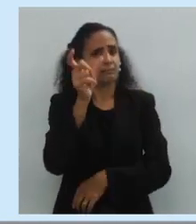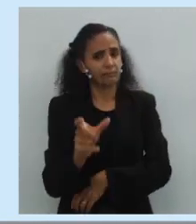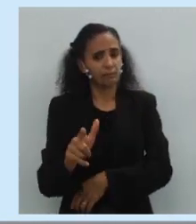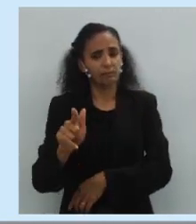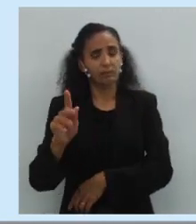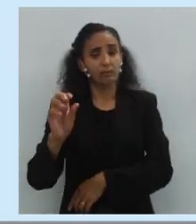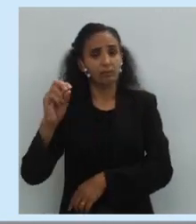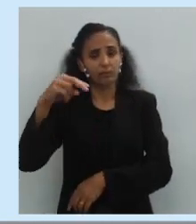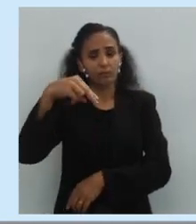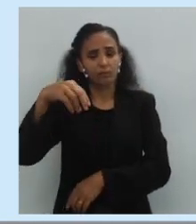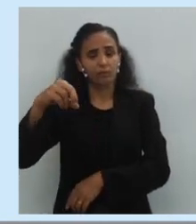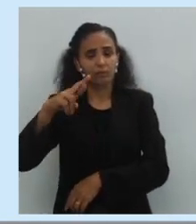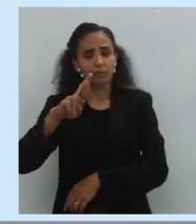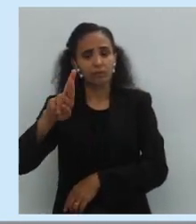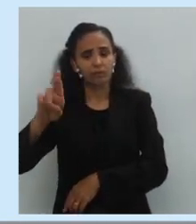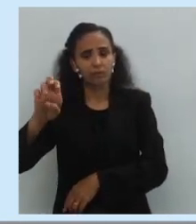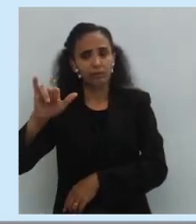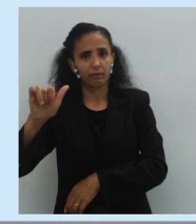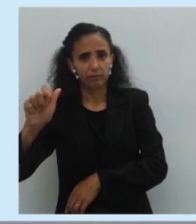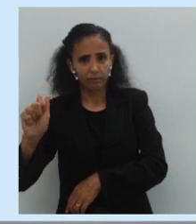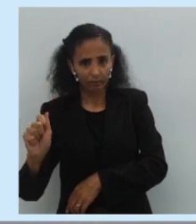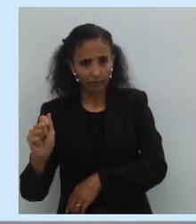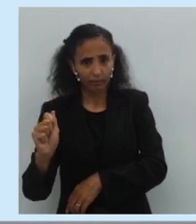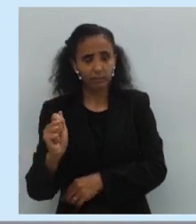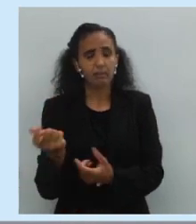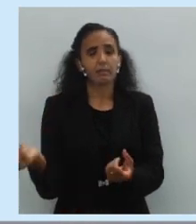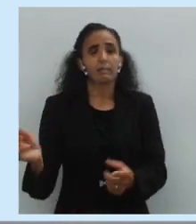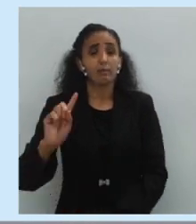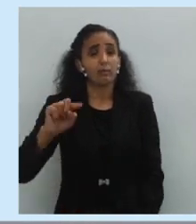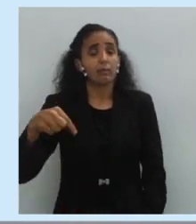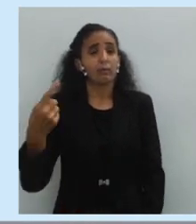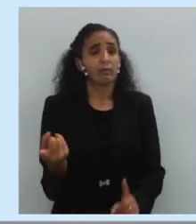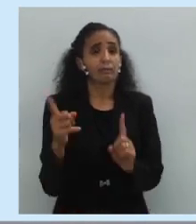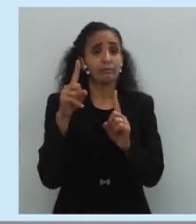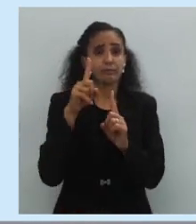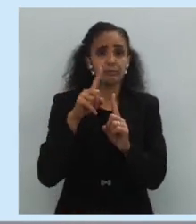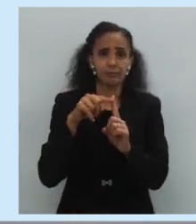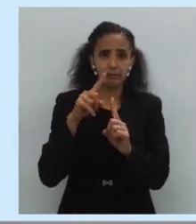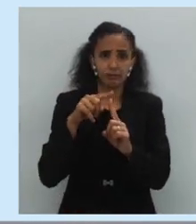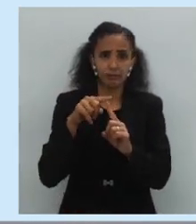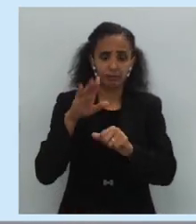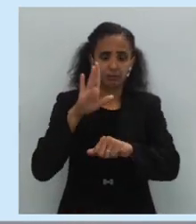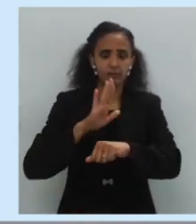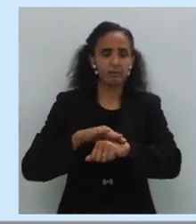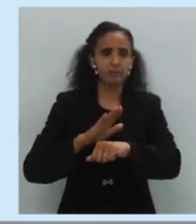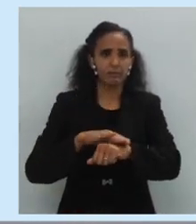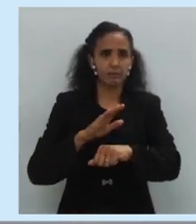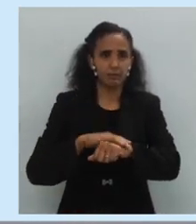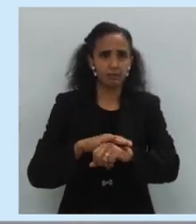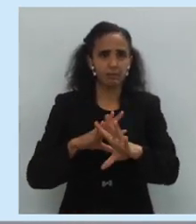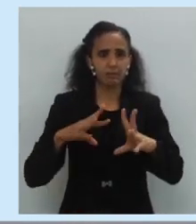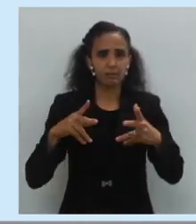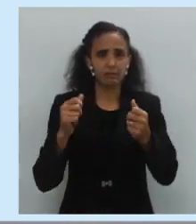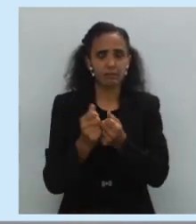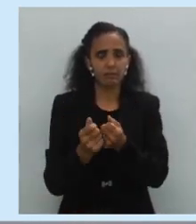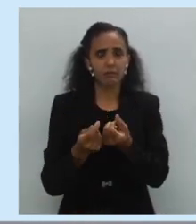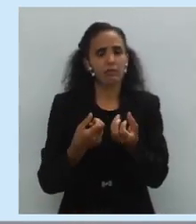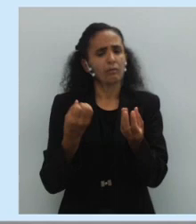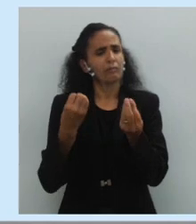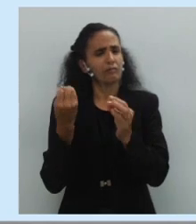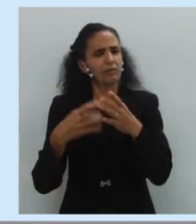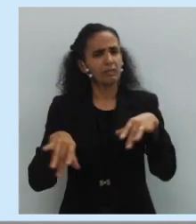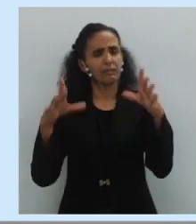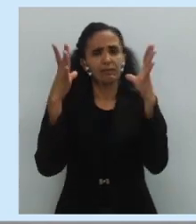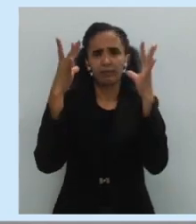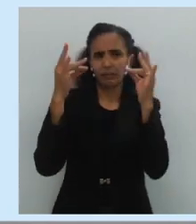que se tem da gonorreia. E pulando para outro tipo de IST, vamos falar